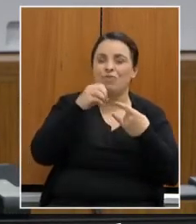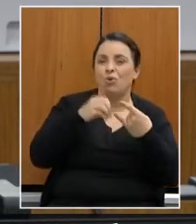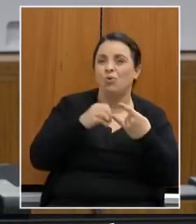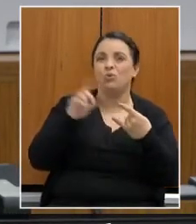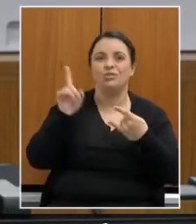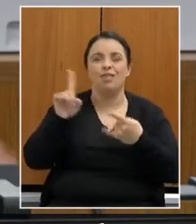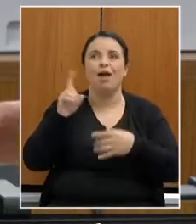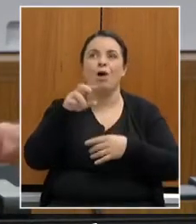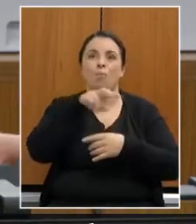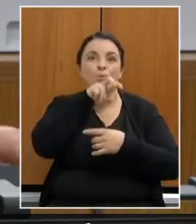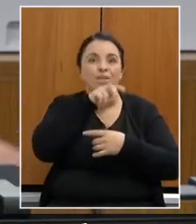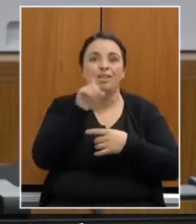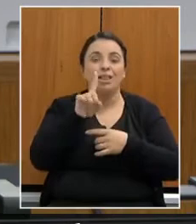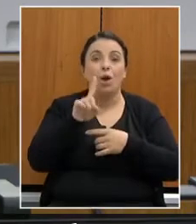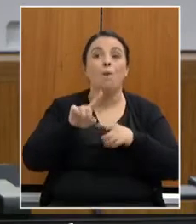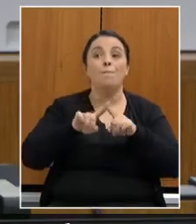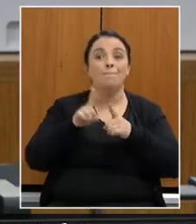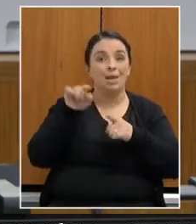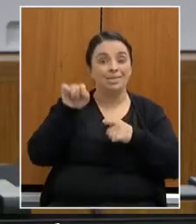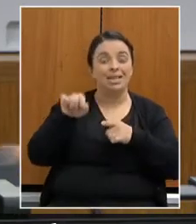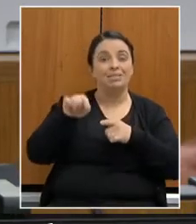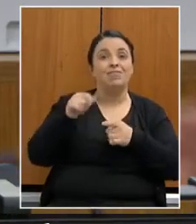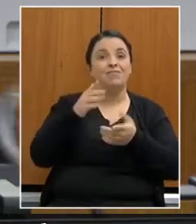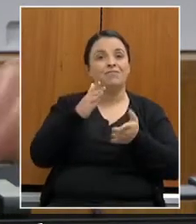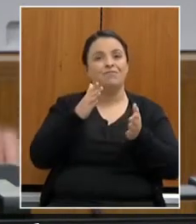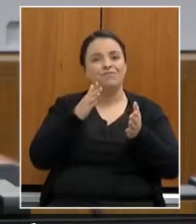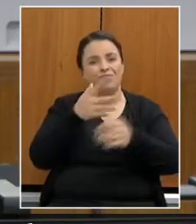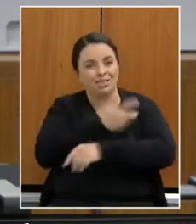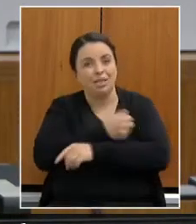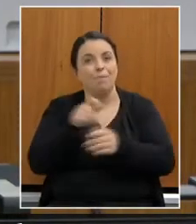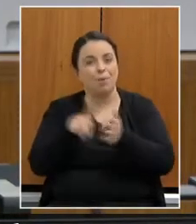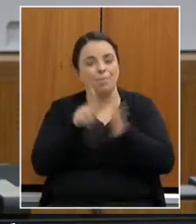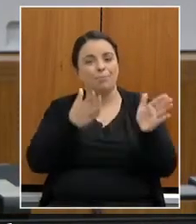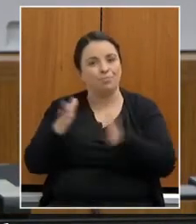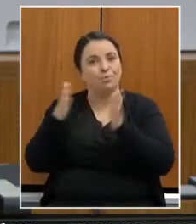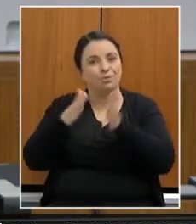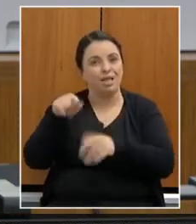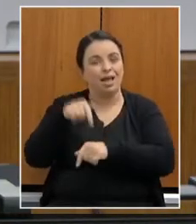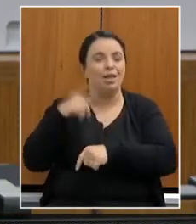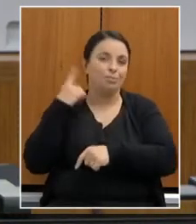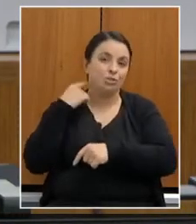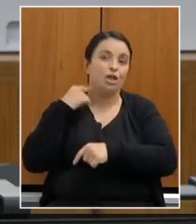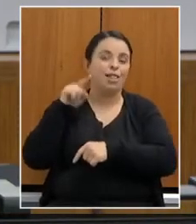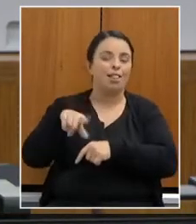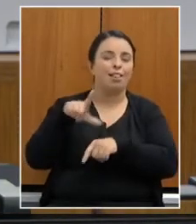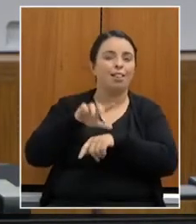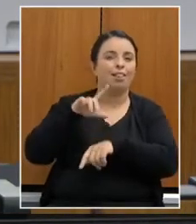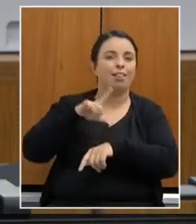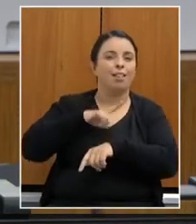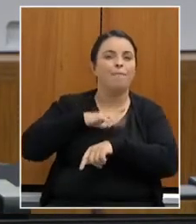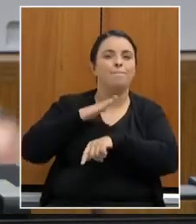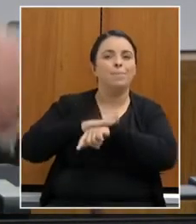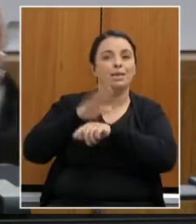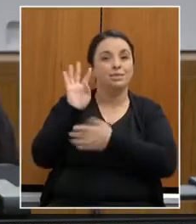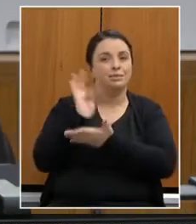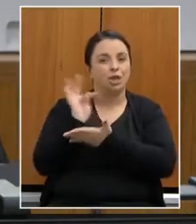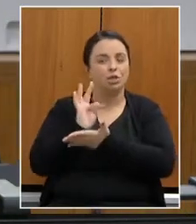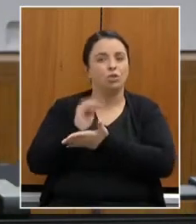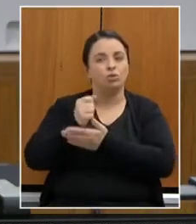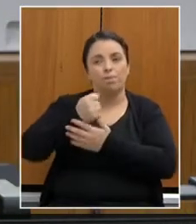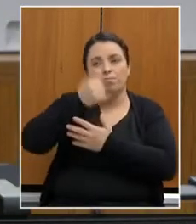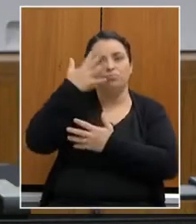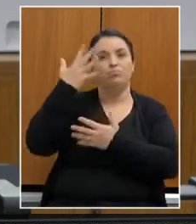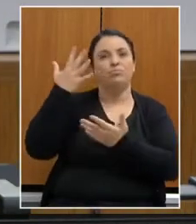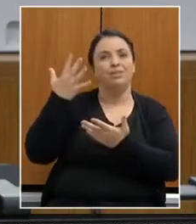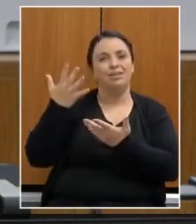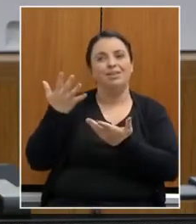com eficácia maior e com a transferência de tecnologia eu acho que acho